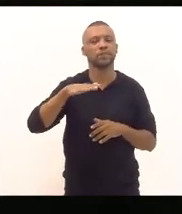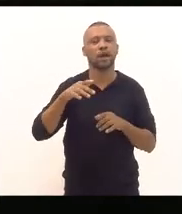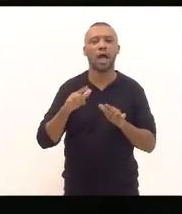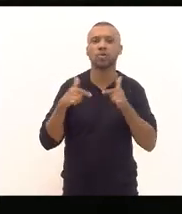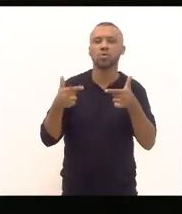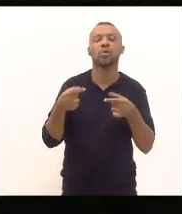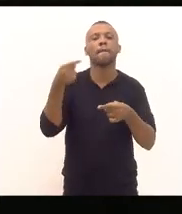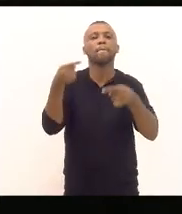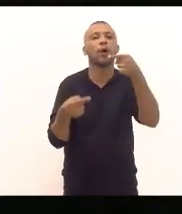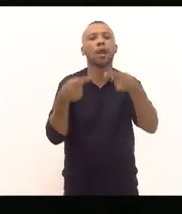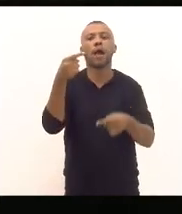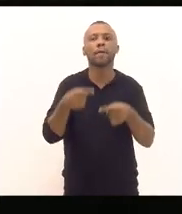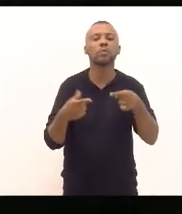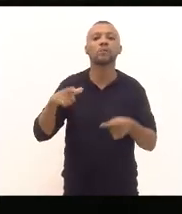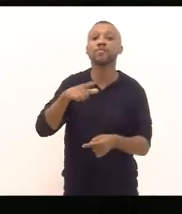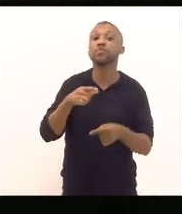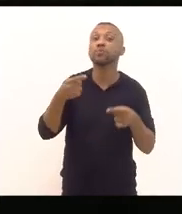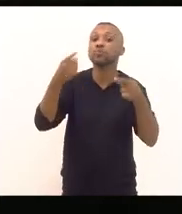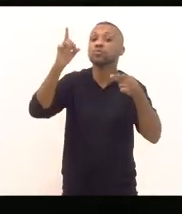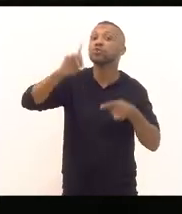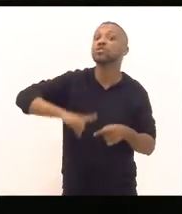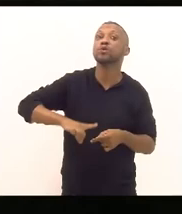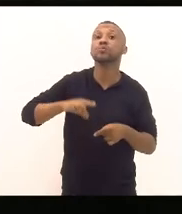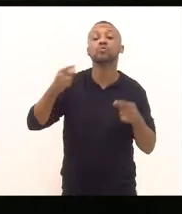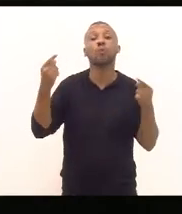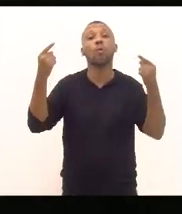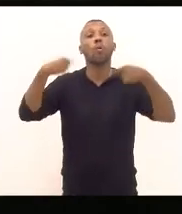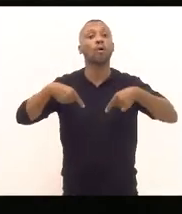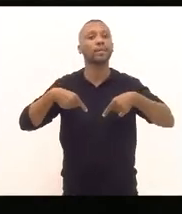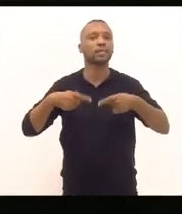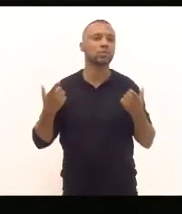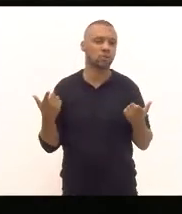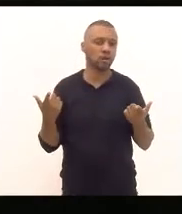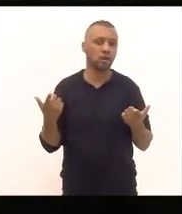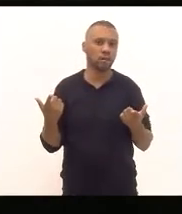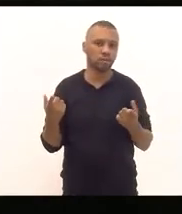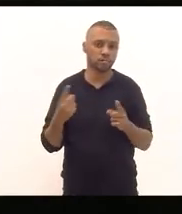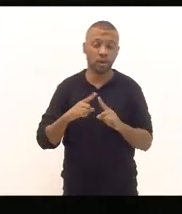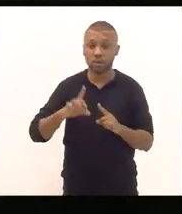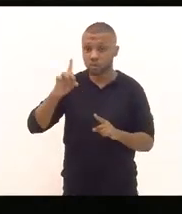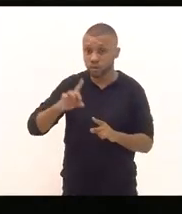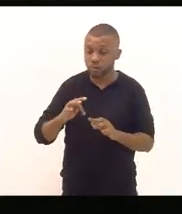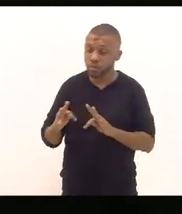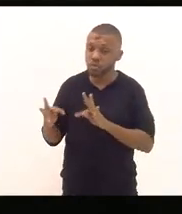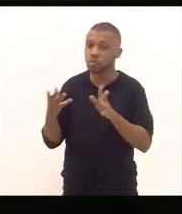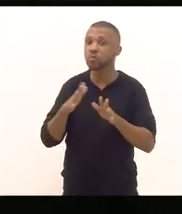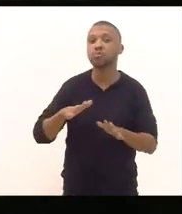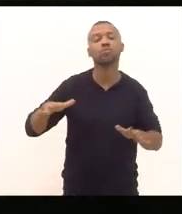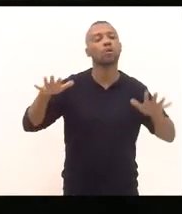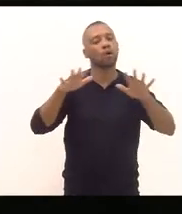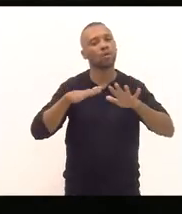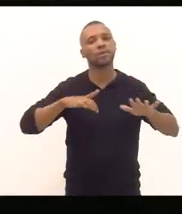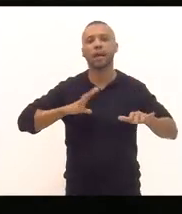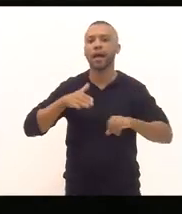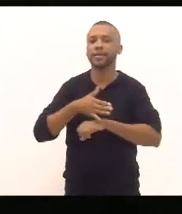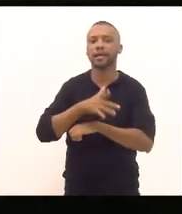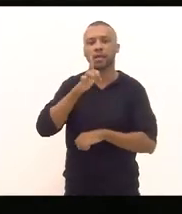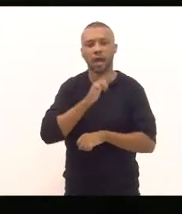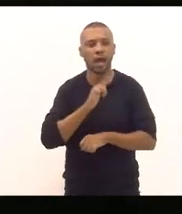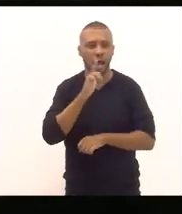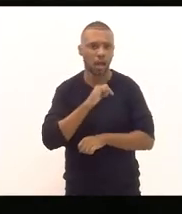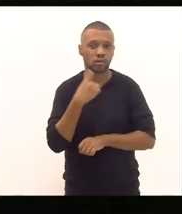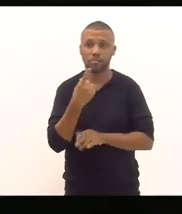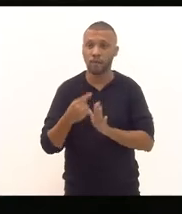e dizer que novo direito do contraditório não sei que com crédito é esse né porque acho que é um direito de todos né terem acesso a água